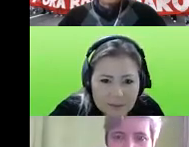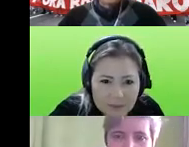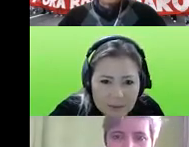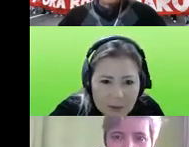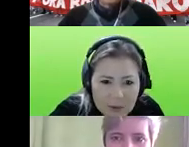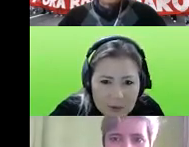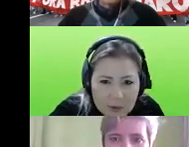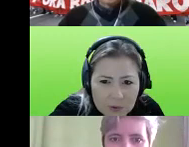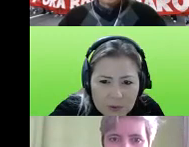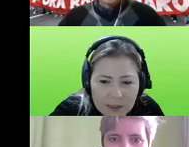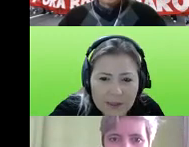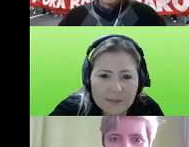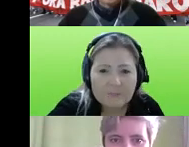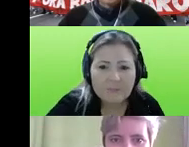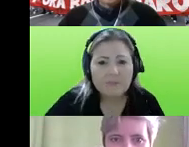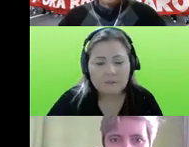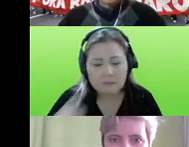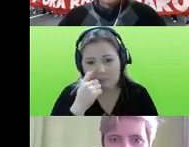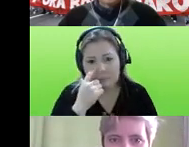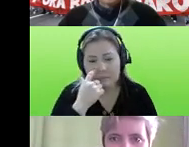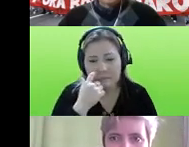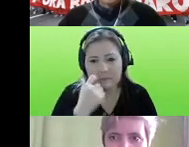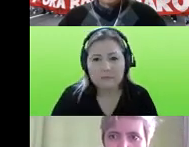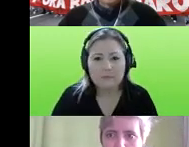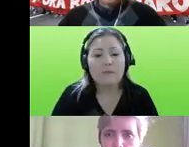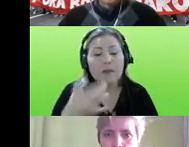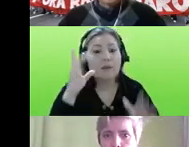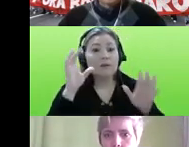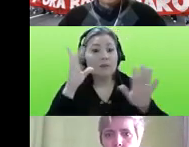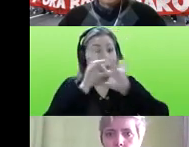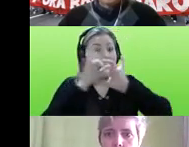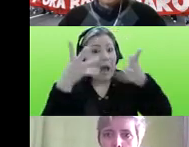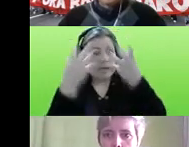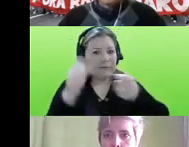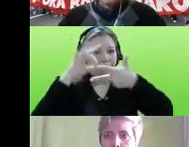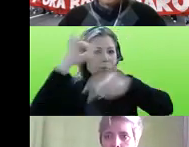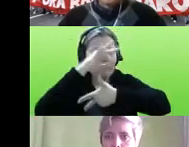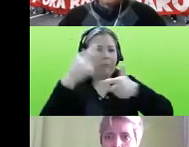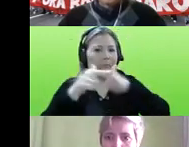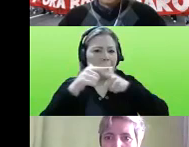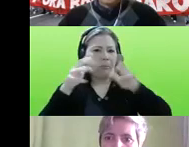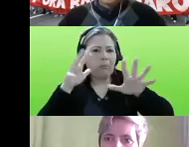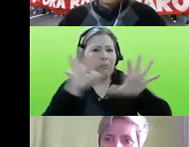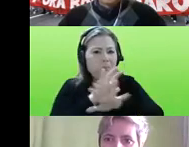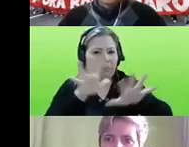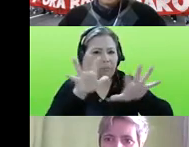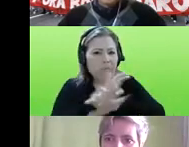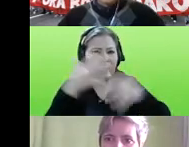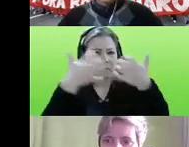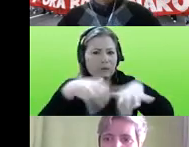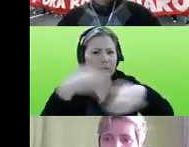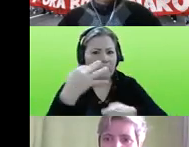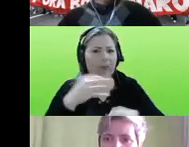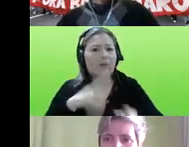Vamos ver se ele vai me deixar, junto, senão eu já vou deixar anotado aqui, porque o Moodle parece que não está funcionando no momento lá, não